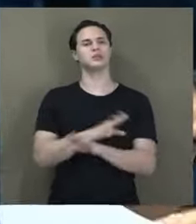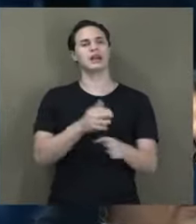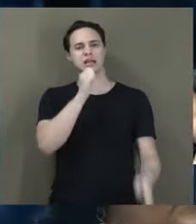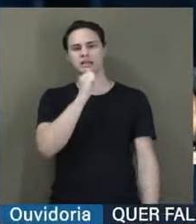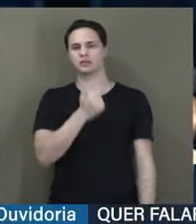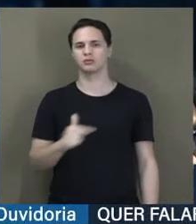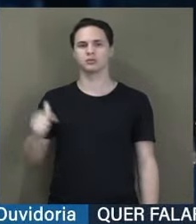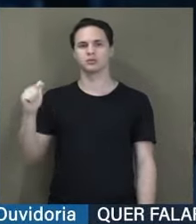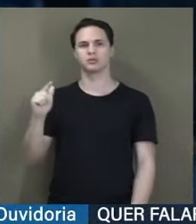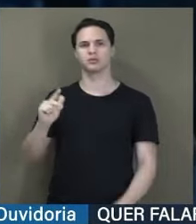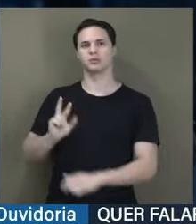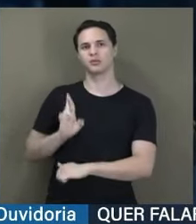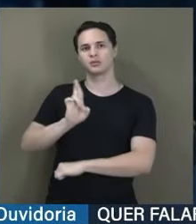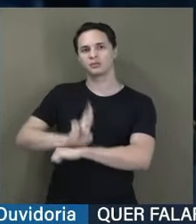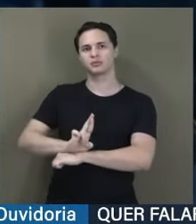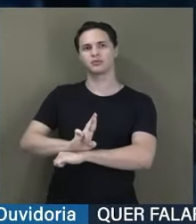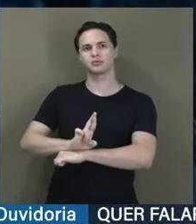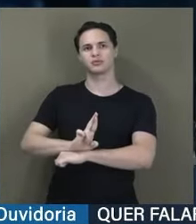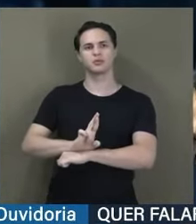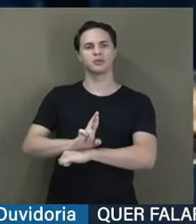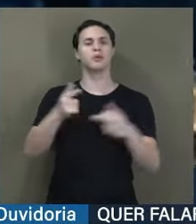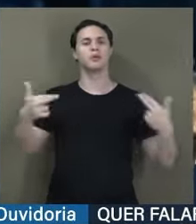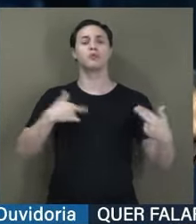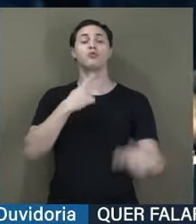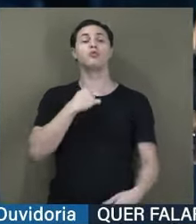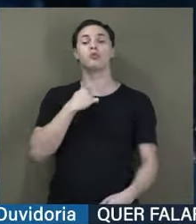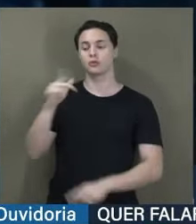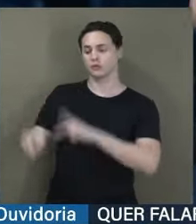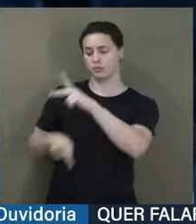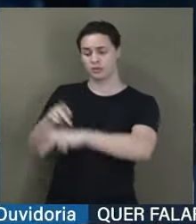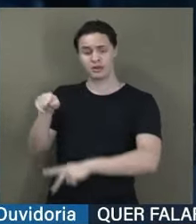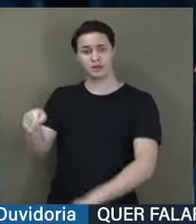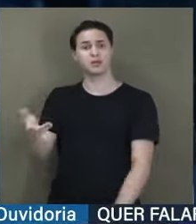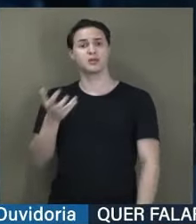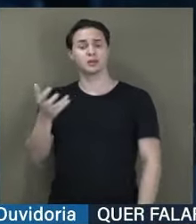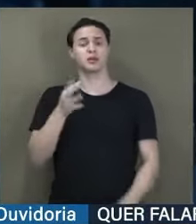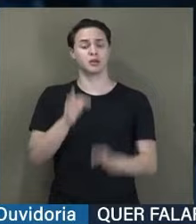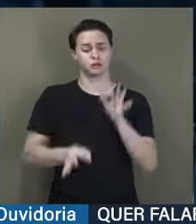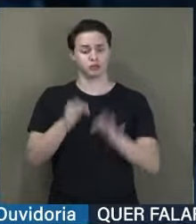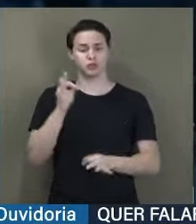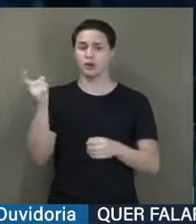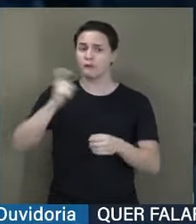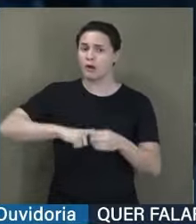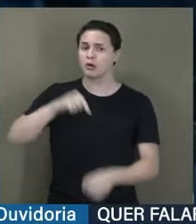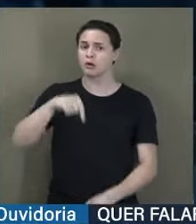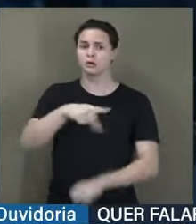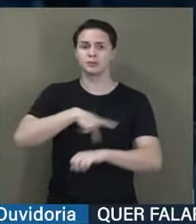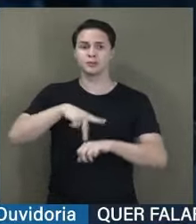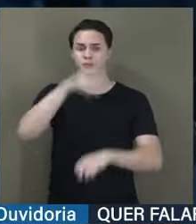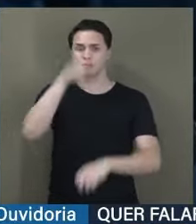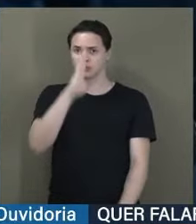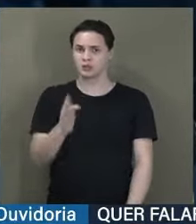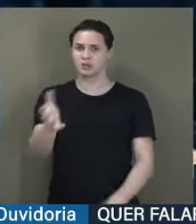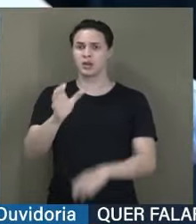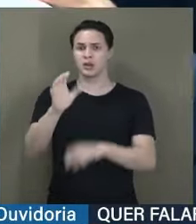para representar os devidos anseios de uma população que quer que a justiça volte nesse país, que quer que a Constituição